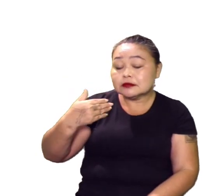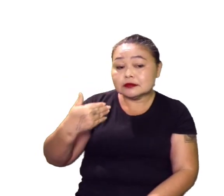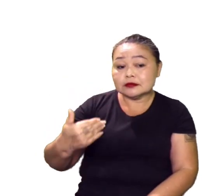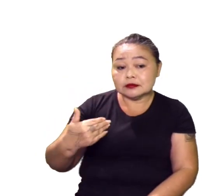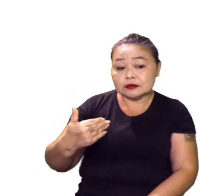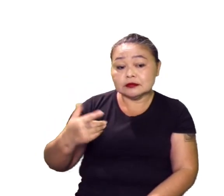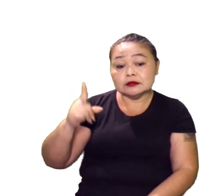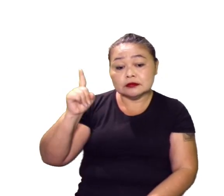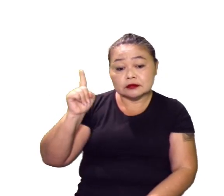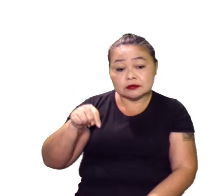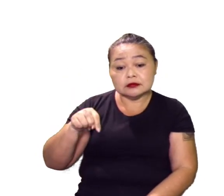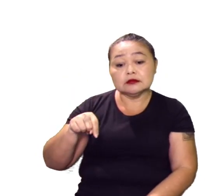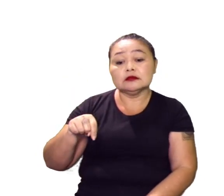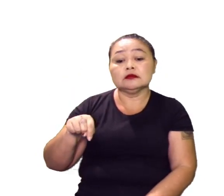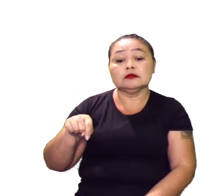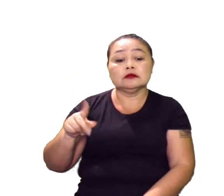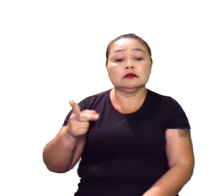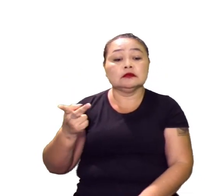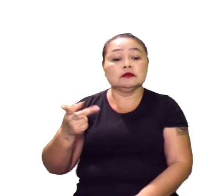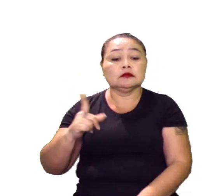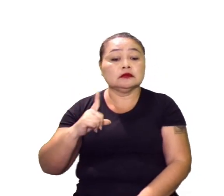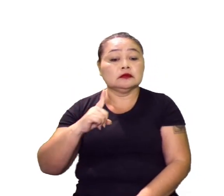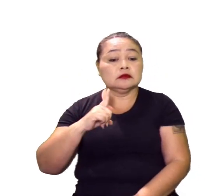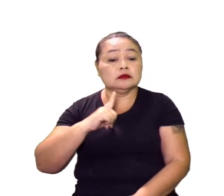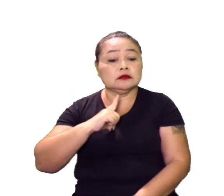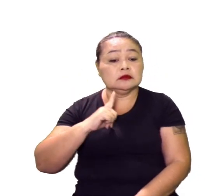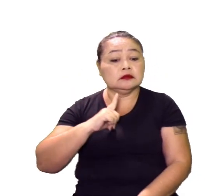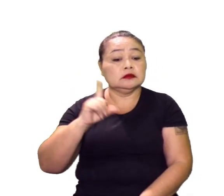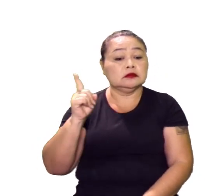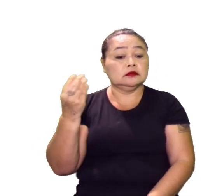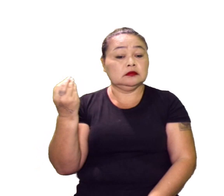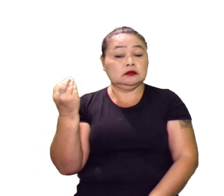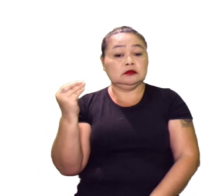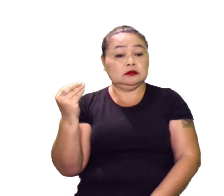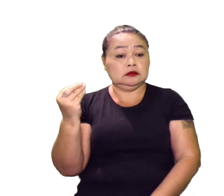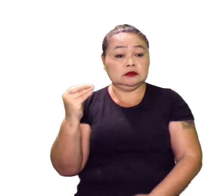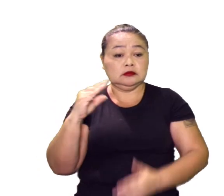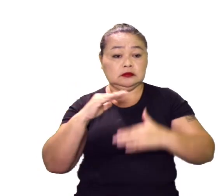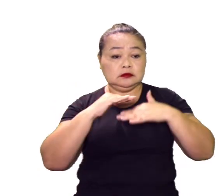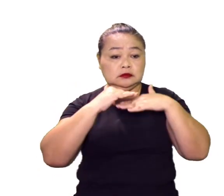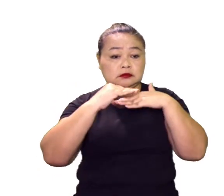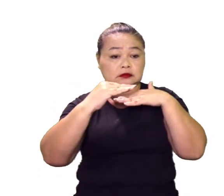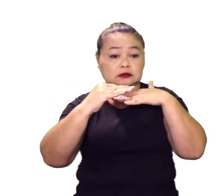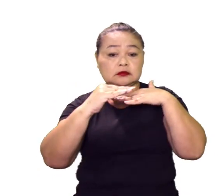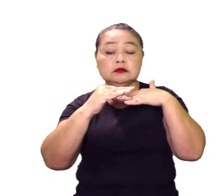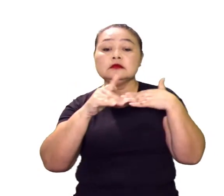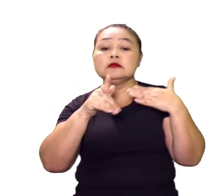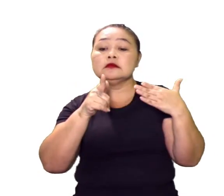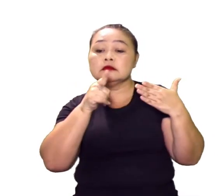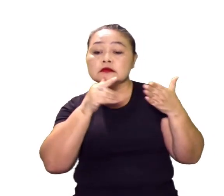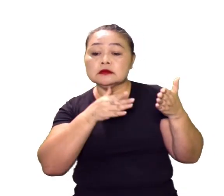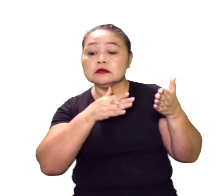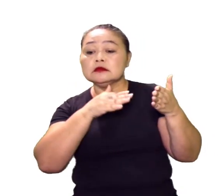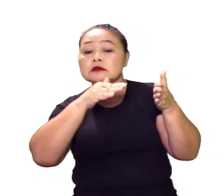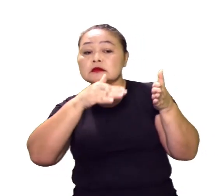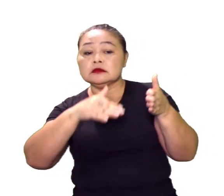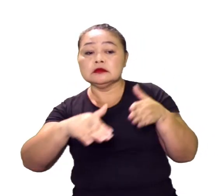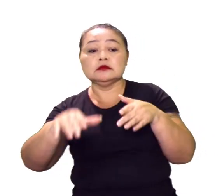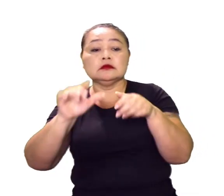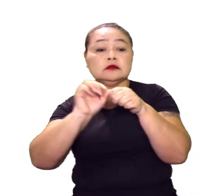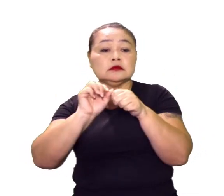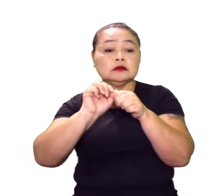A CPRM fez, Jorginho. E nós vamos ter aqui, ó, a planície fluvial do Rio Madeira,